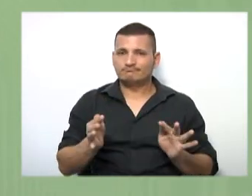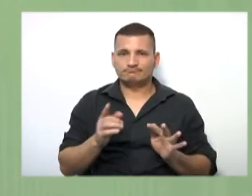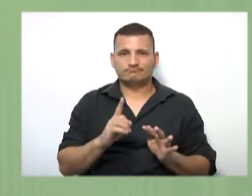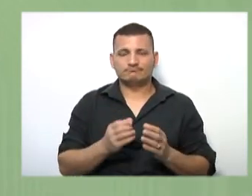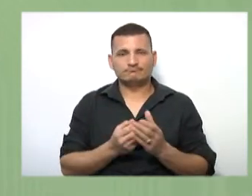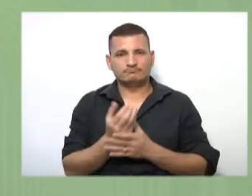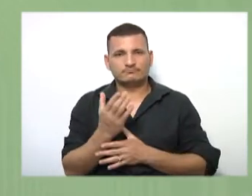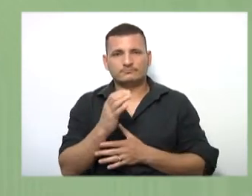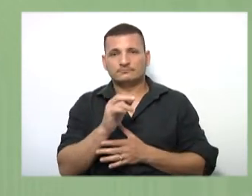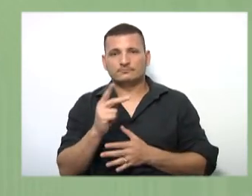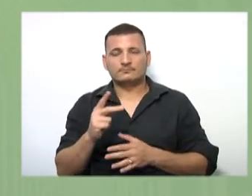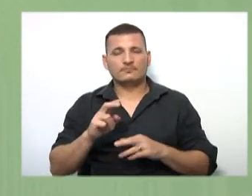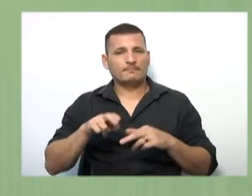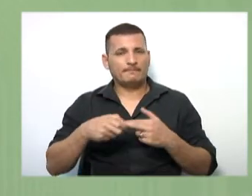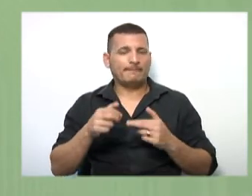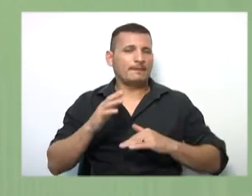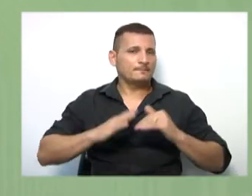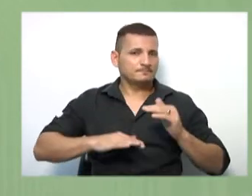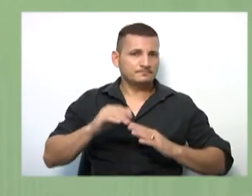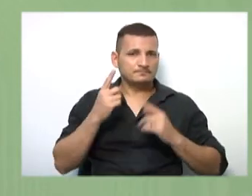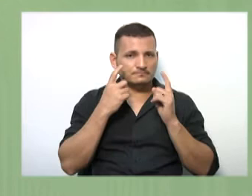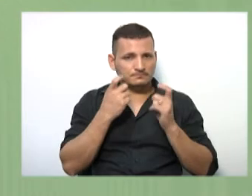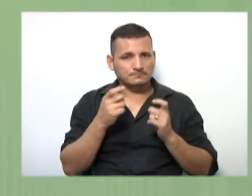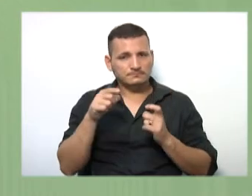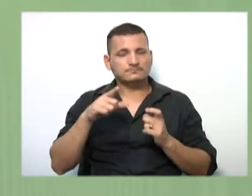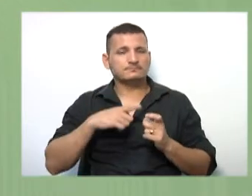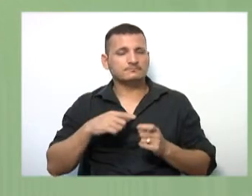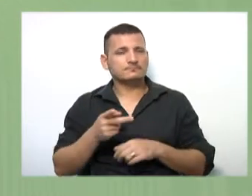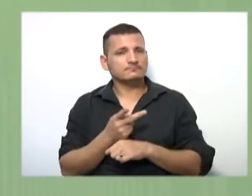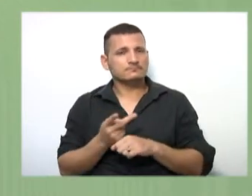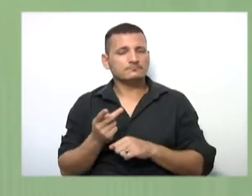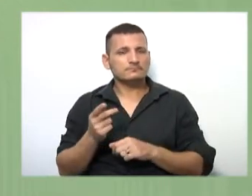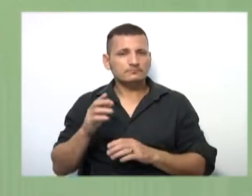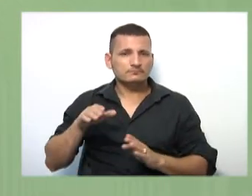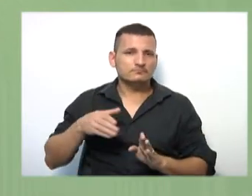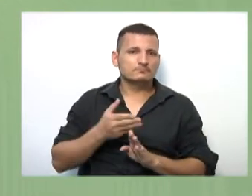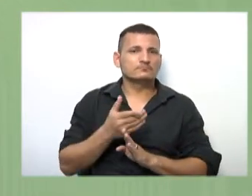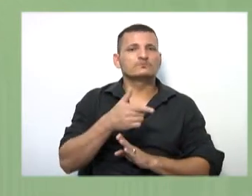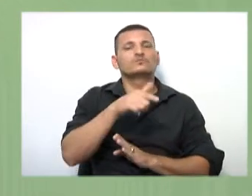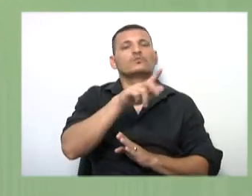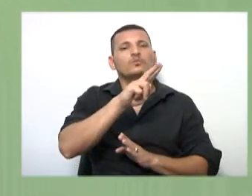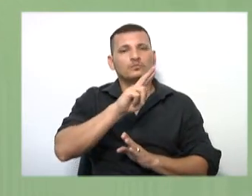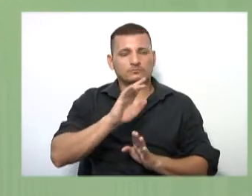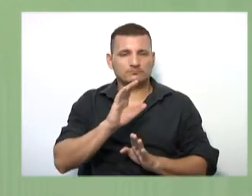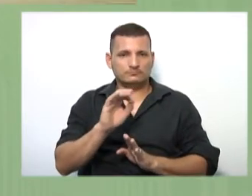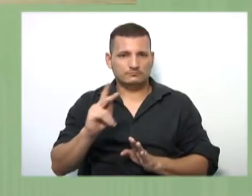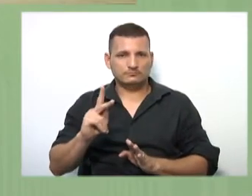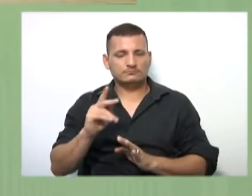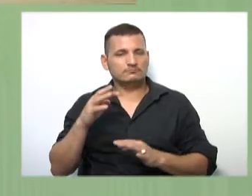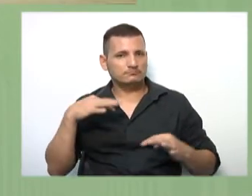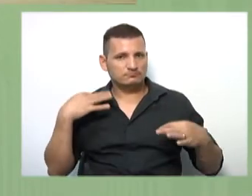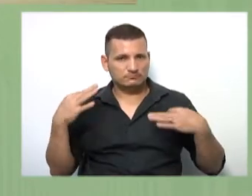Por isso, os profissionais interessados têm procurado as alternativas nas formas de cooperativas de turismo.